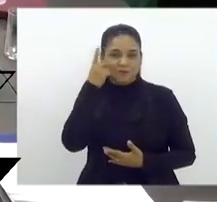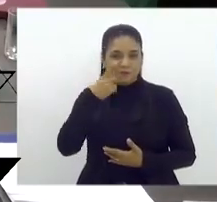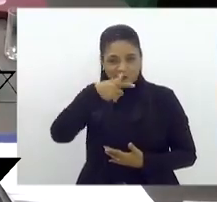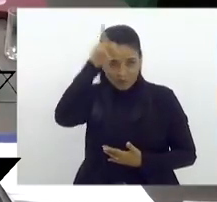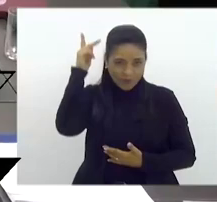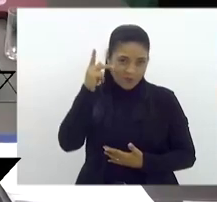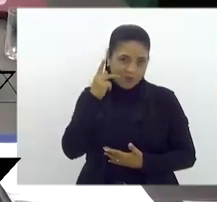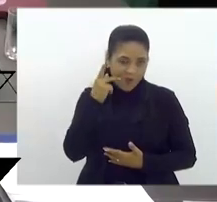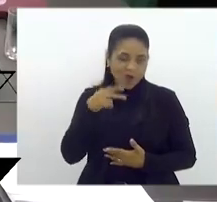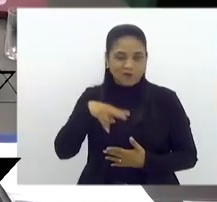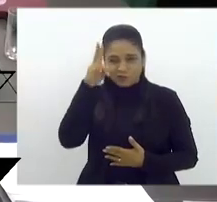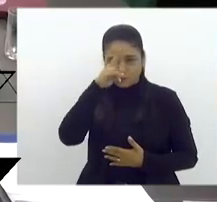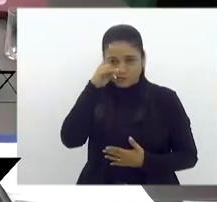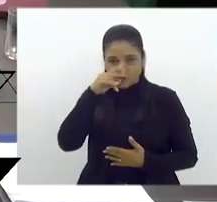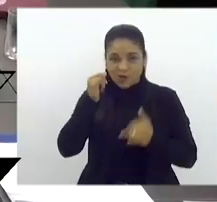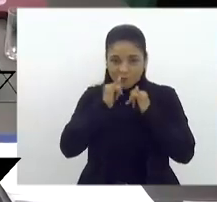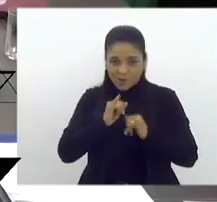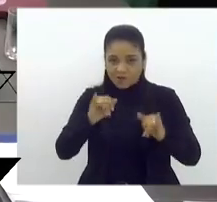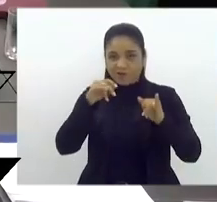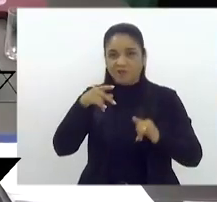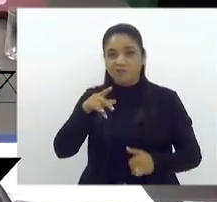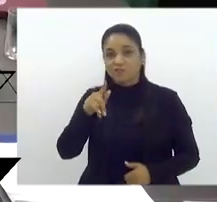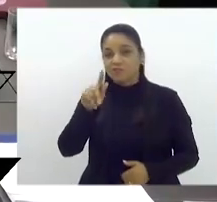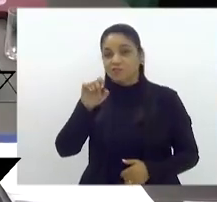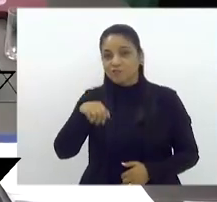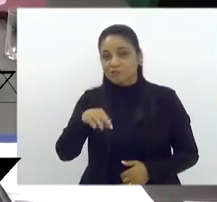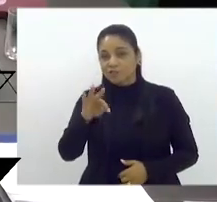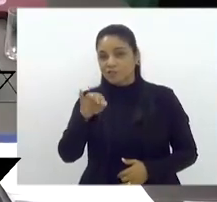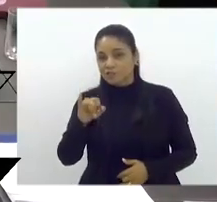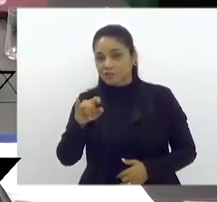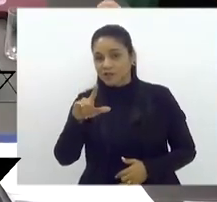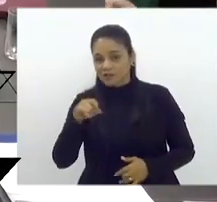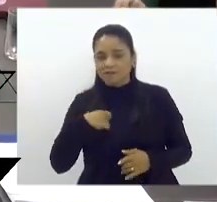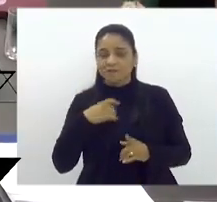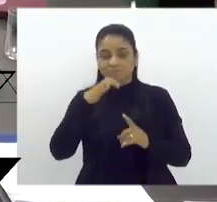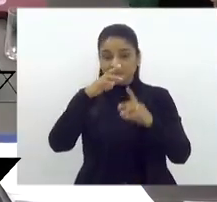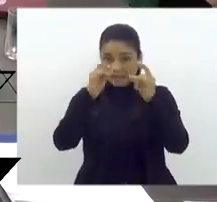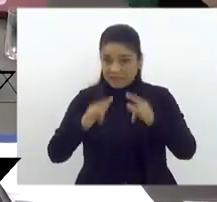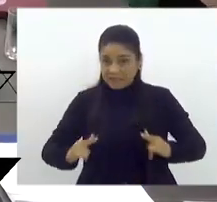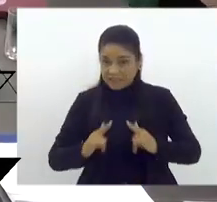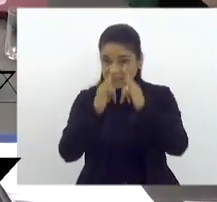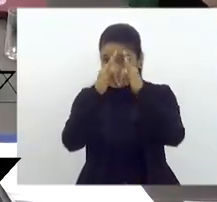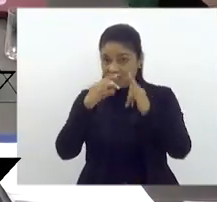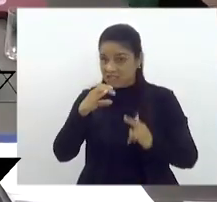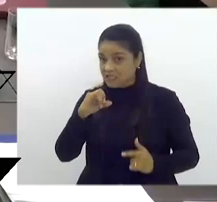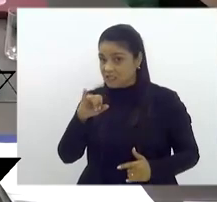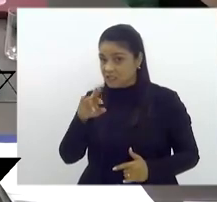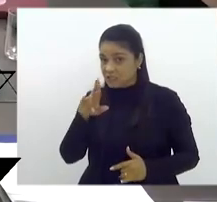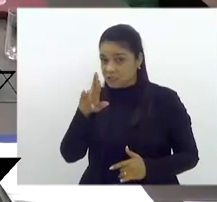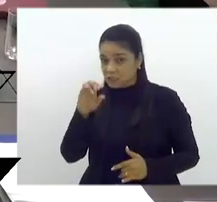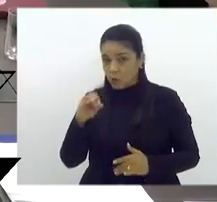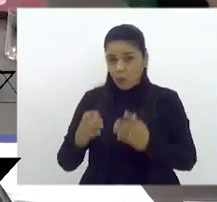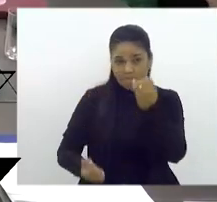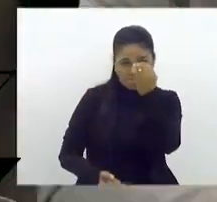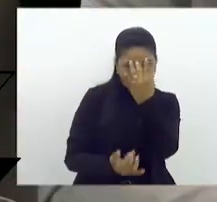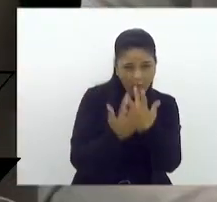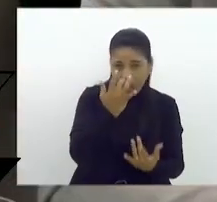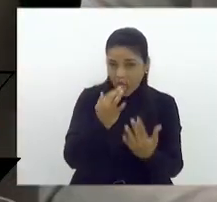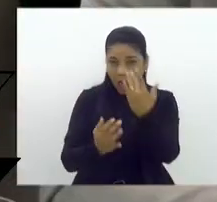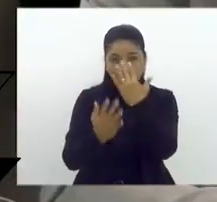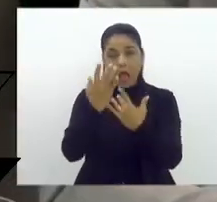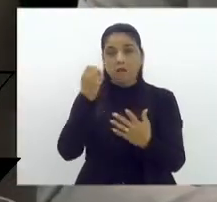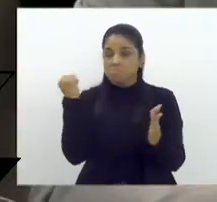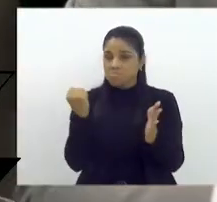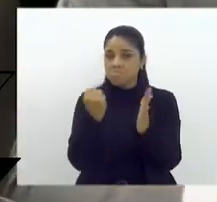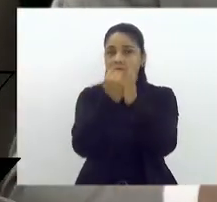história do profeta Gentileza começou depois do incêndio do circo em Niterói, que marcou a história da cidade de Niterói e revolucionou todo o processo